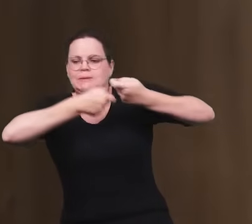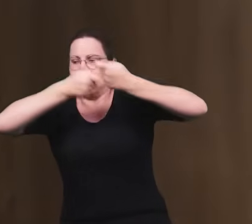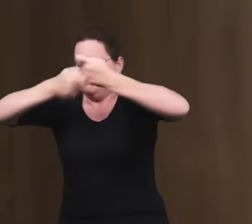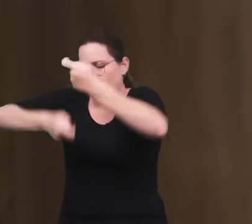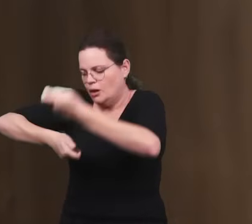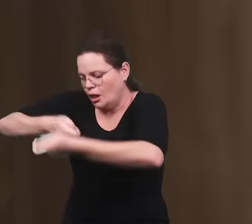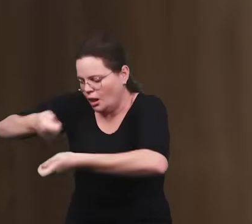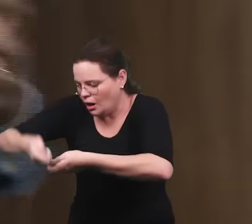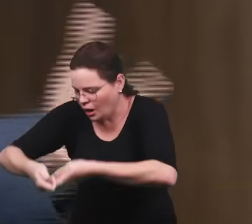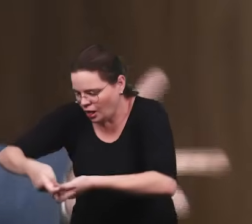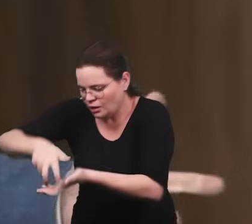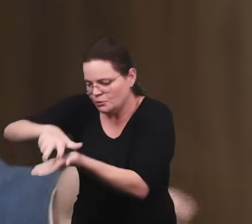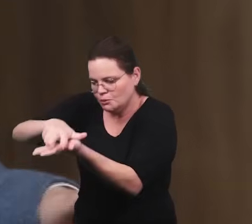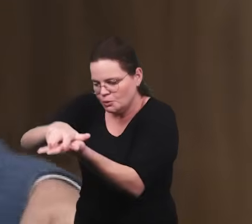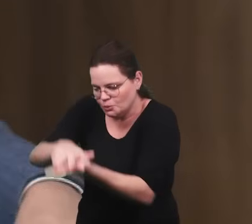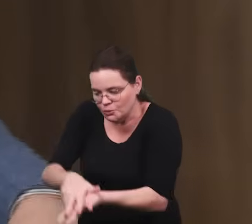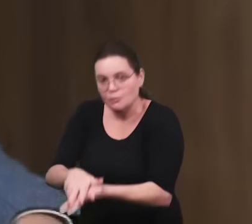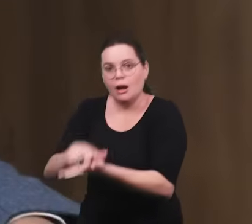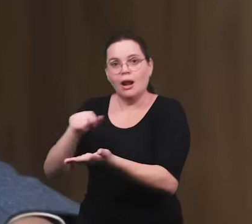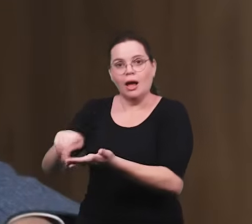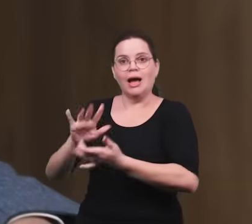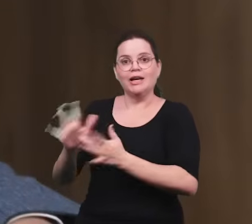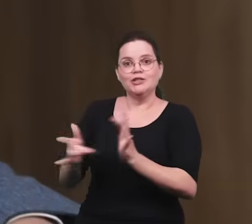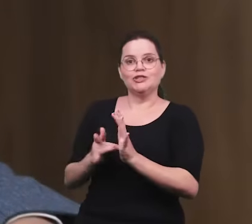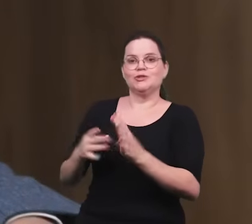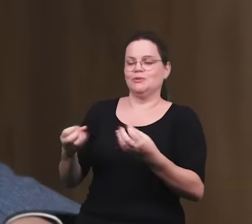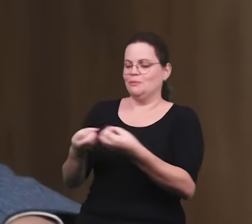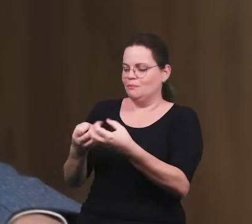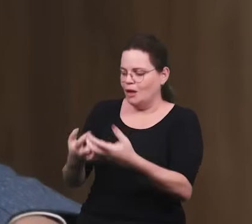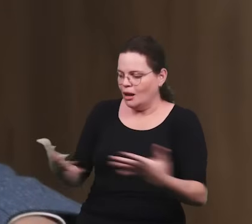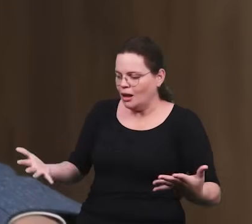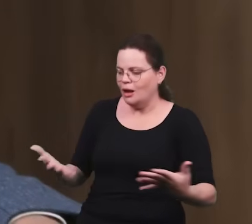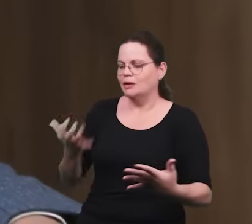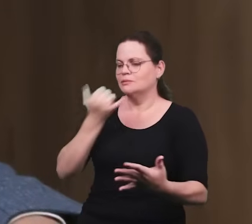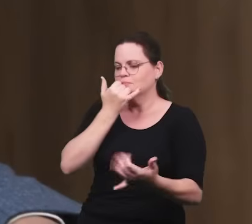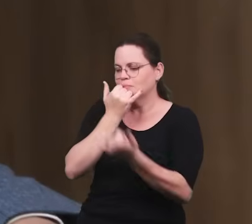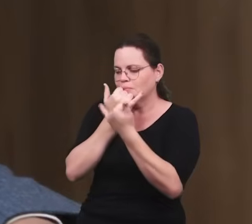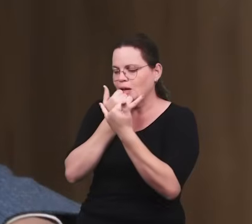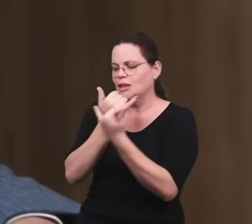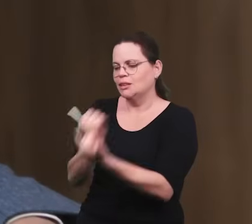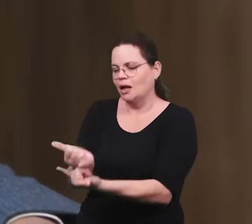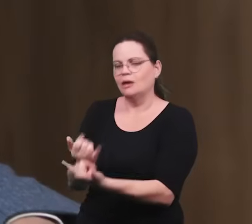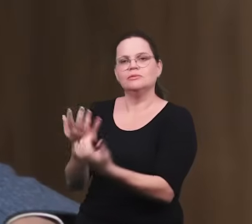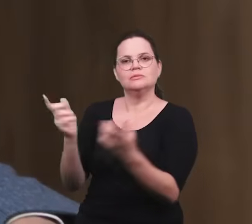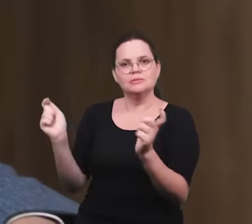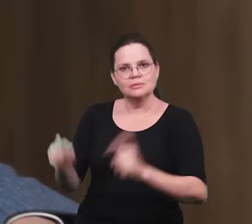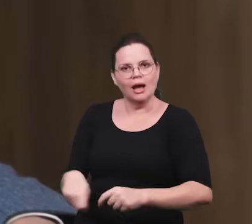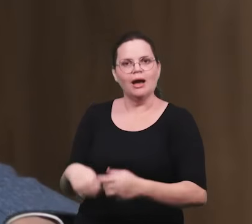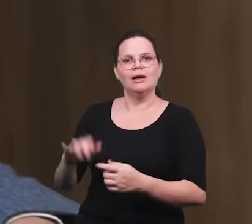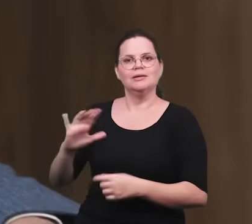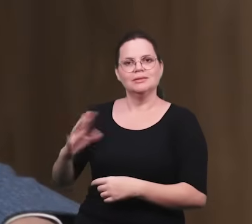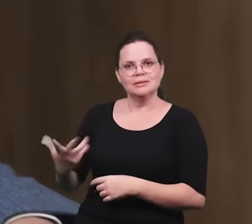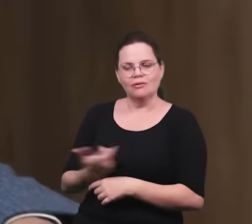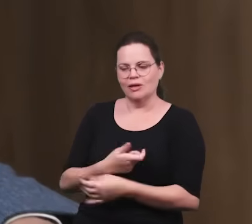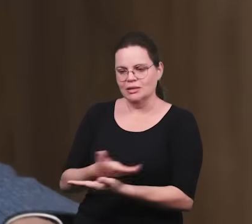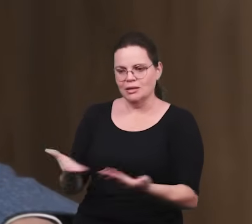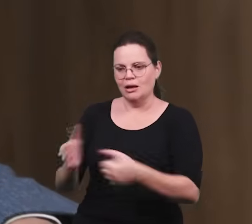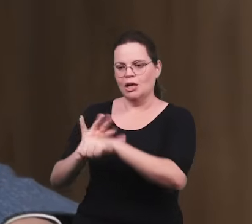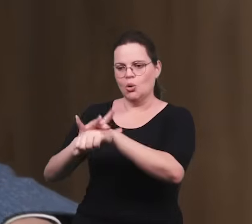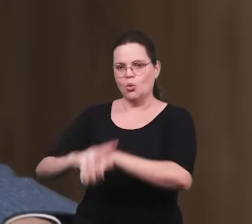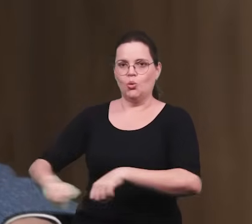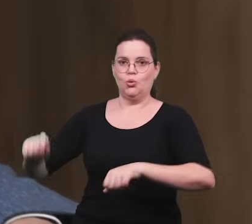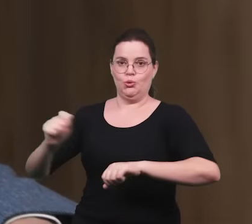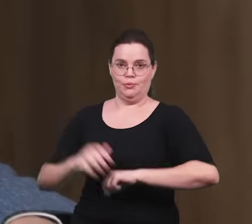uma cura na vida daquele homem e a salvação, porque Jesus disse, perdoados estão os teus pecados. Era uma enfermidade até mais importante que o